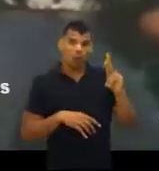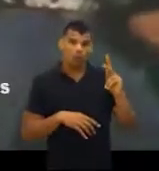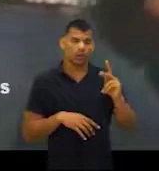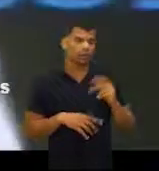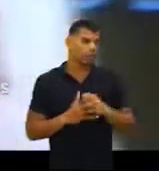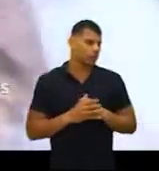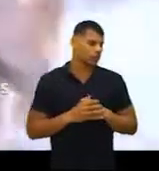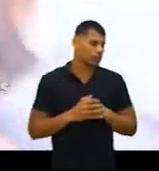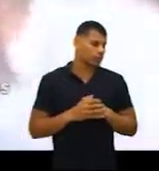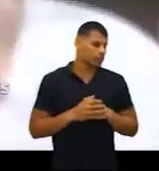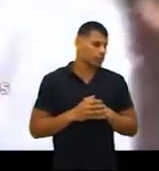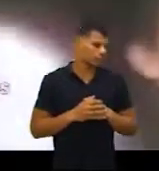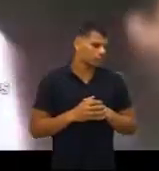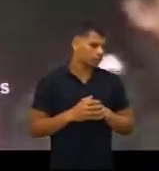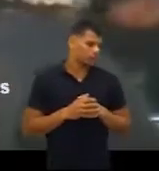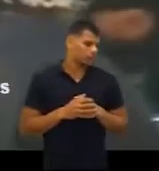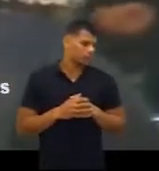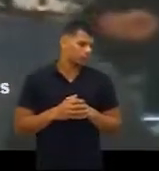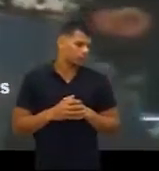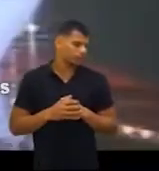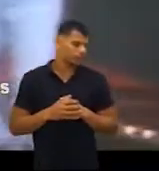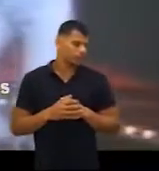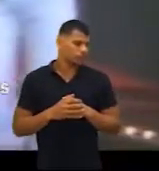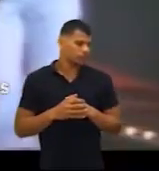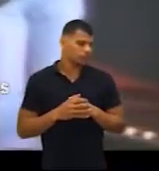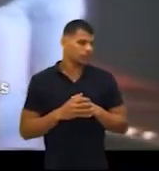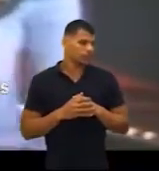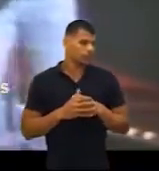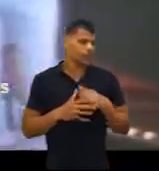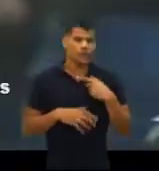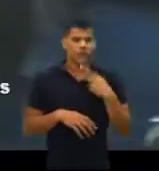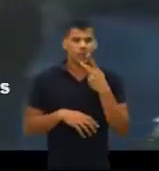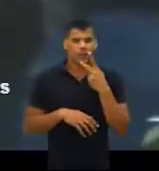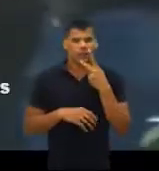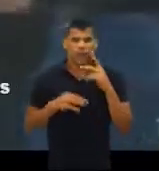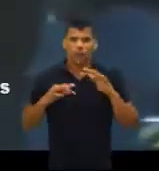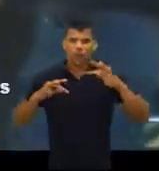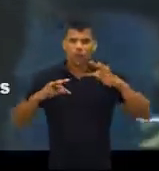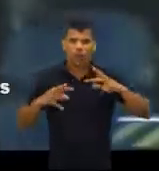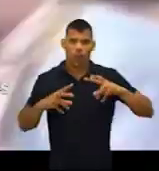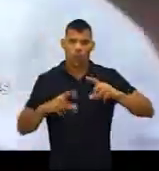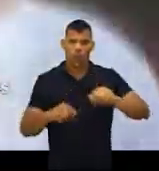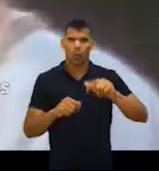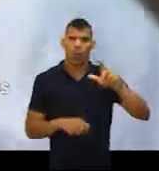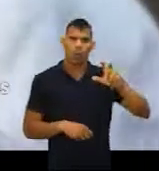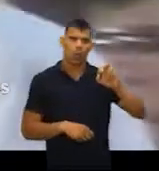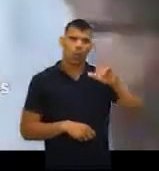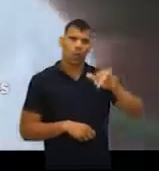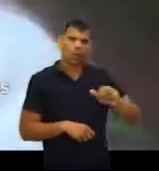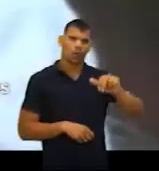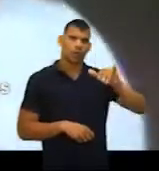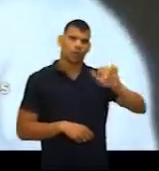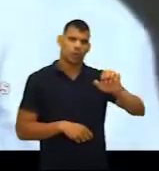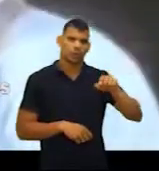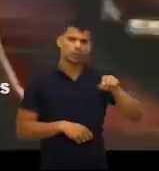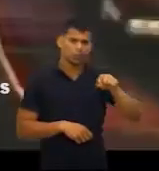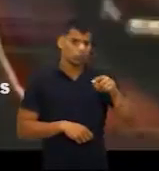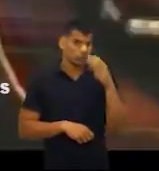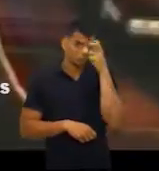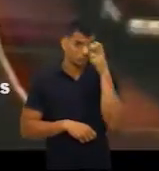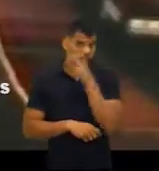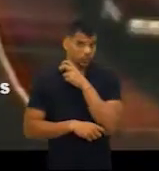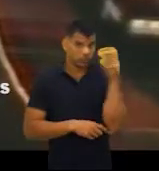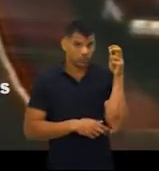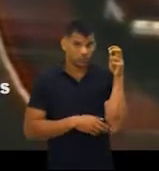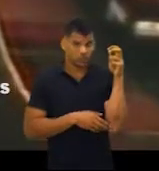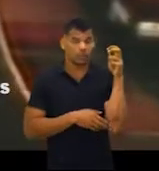Amestrados, ele falou, vai ser uma coisa no rock and roll. Falei, vamos fazer o seguinte, vamos trabalhar junto? Vocês vêm, gravam um disco comigo e fazemos show juntos. Foi uma coisa